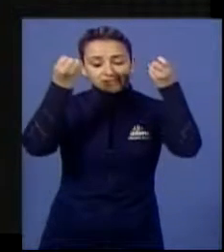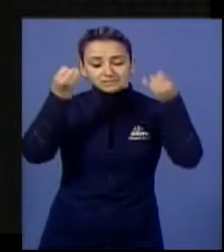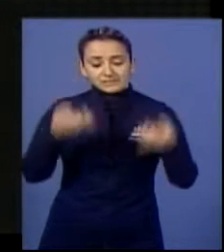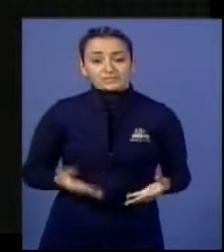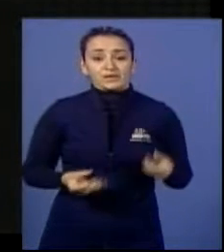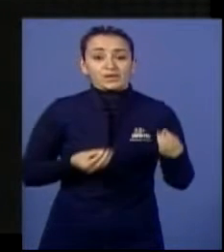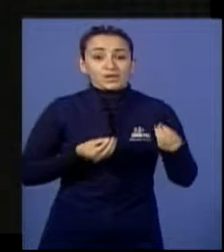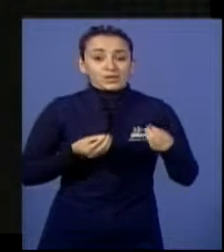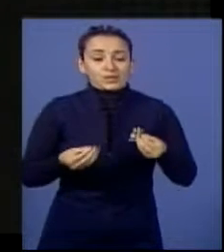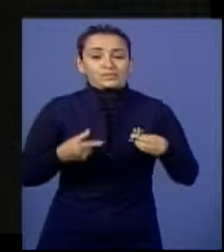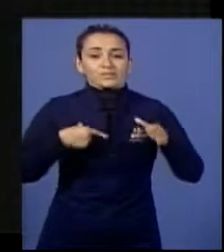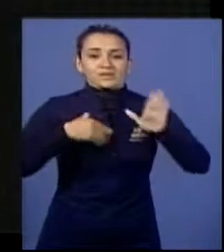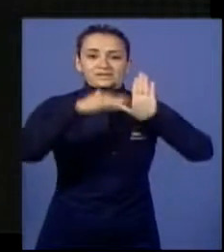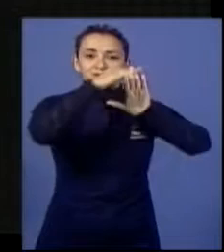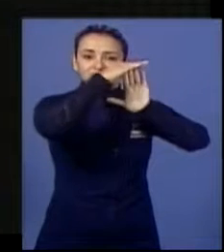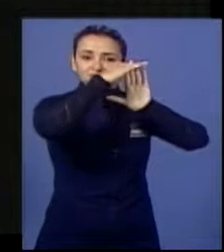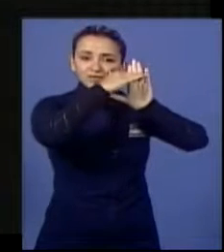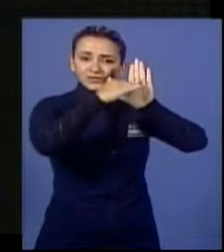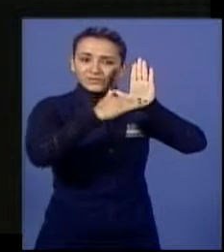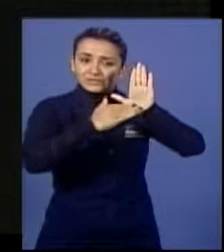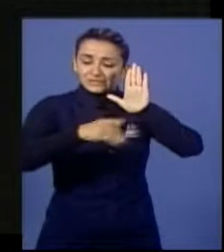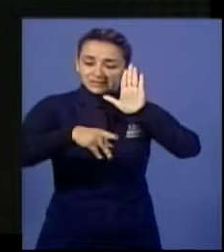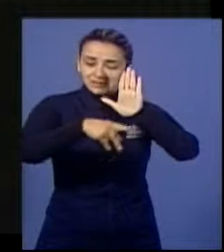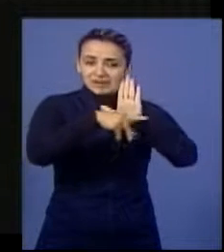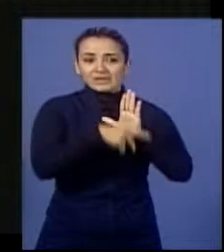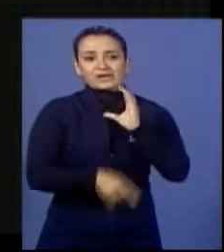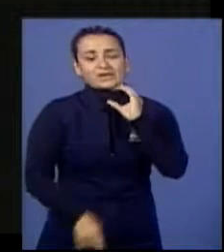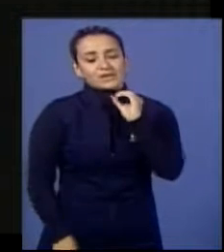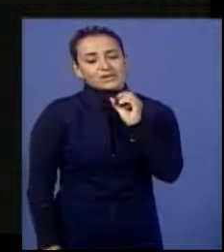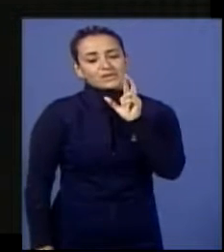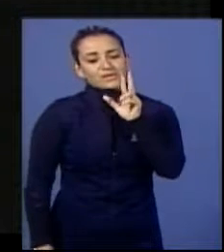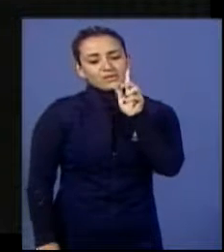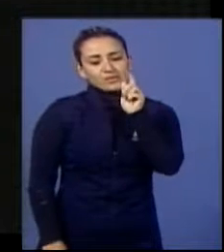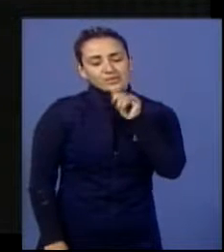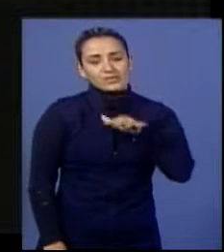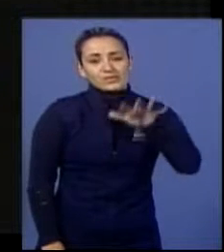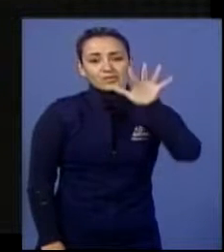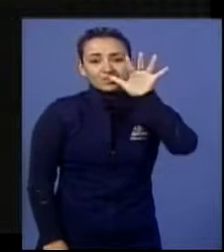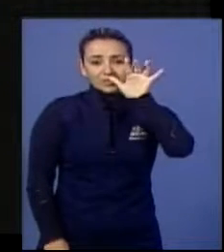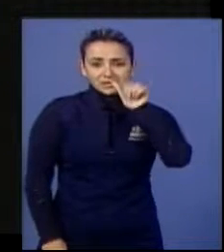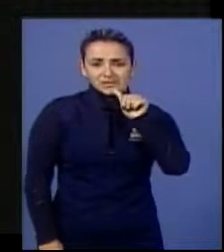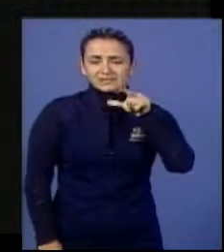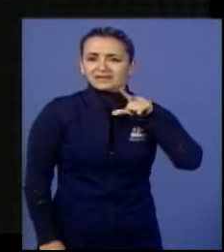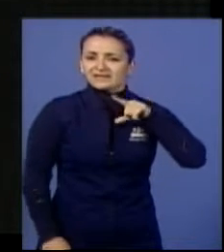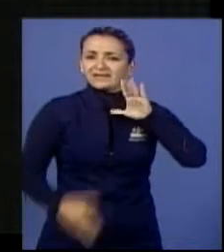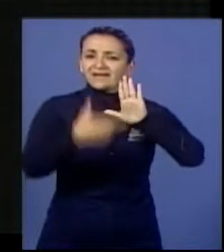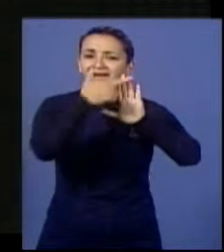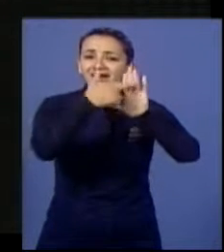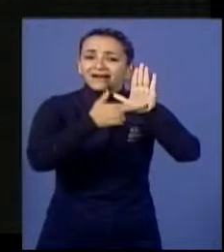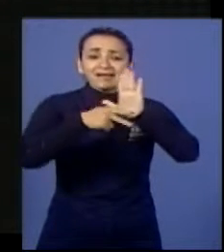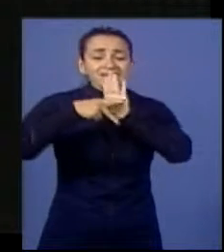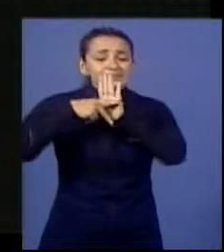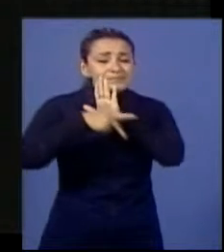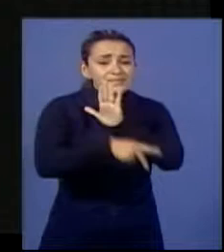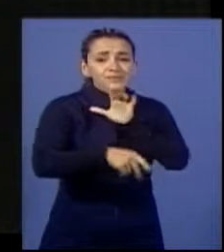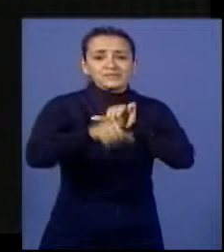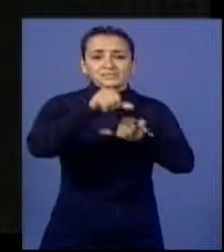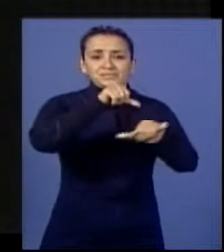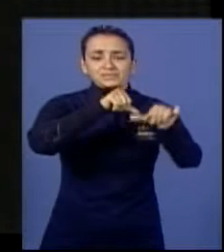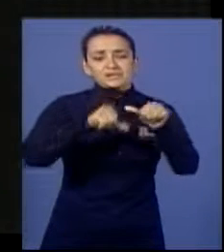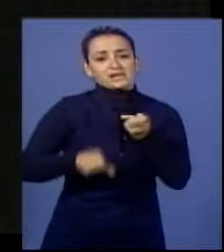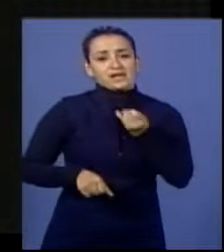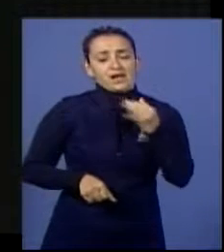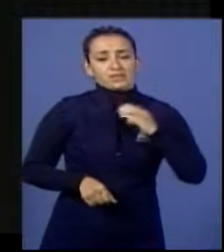funções orgânicas. Funções orgânicas significa a propriedade que o composto vai ter. Então existe composto que só tem carbono